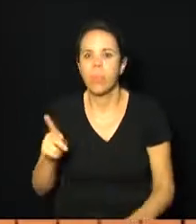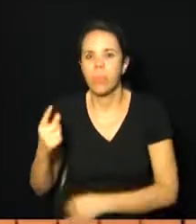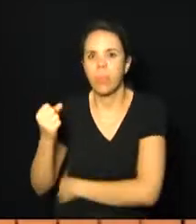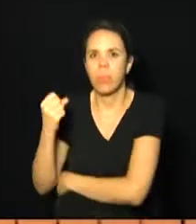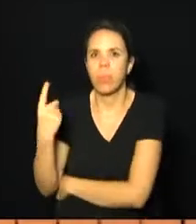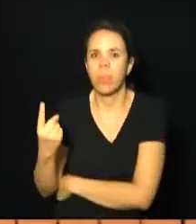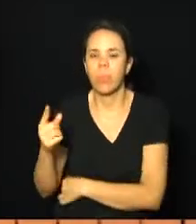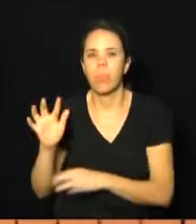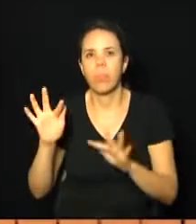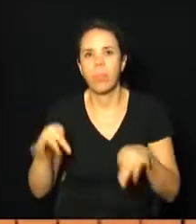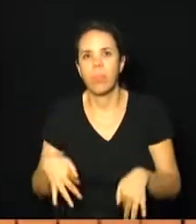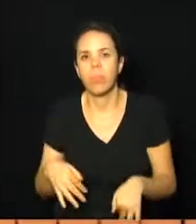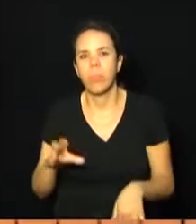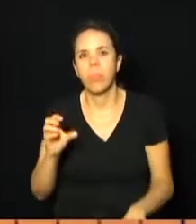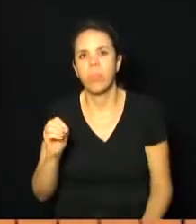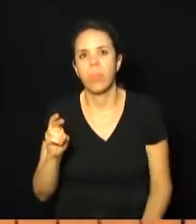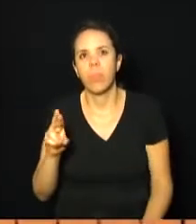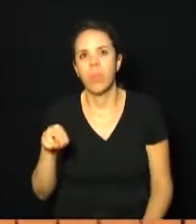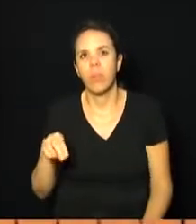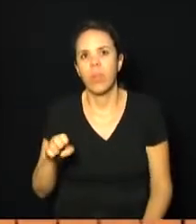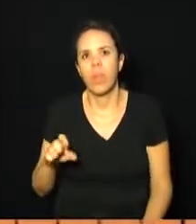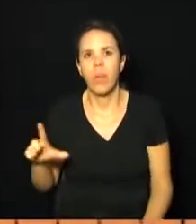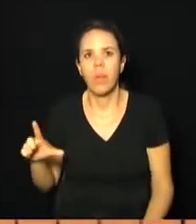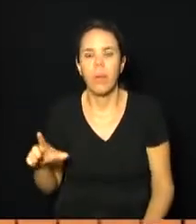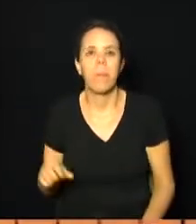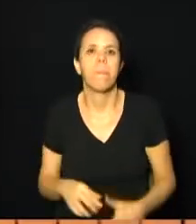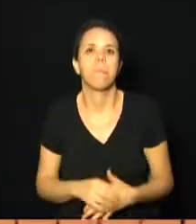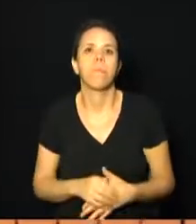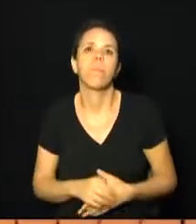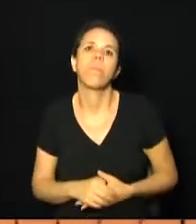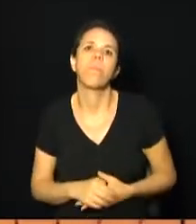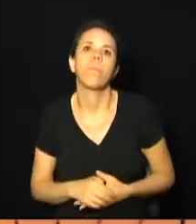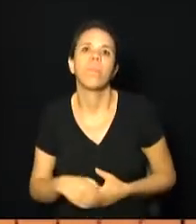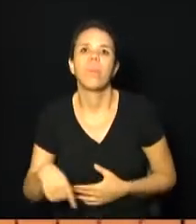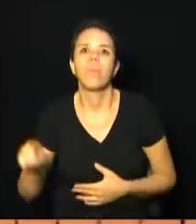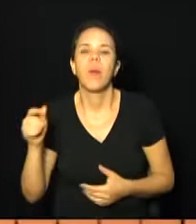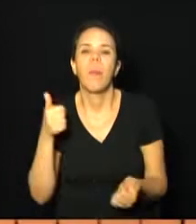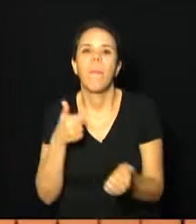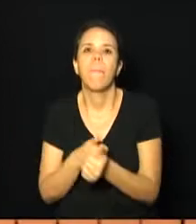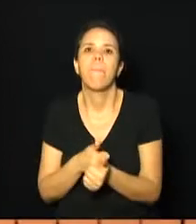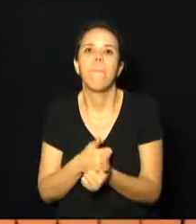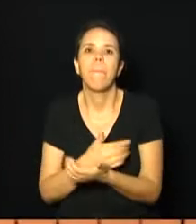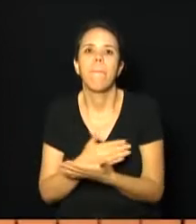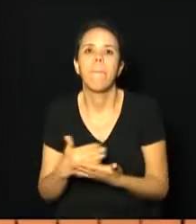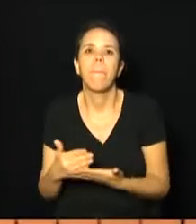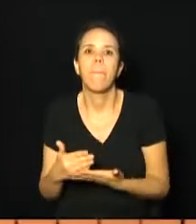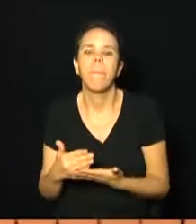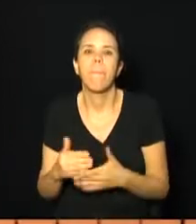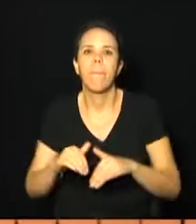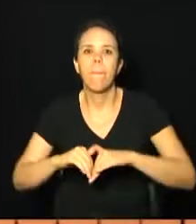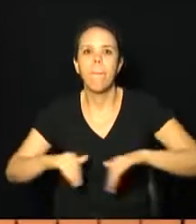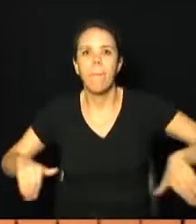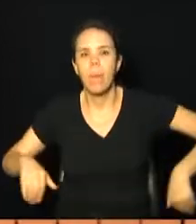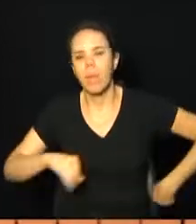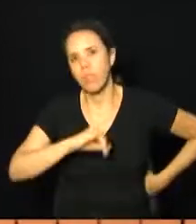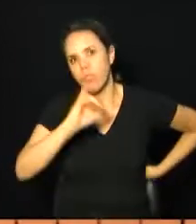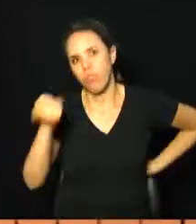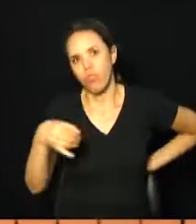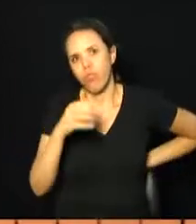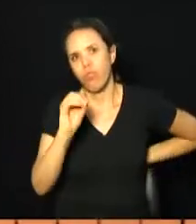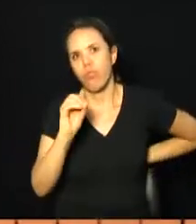que é o final da Coronel Alfredo Nascimento, que vai próximo onde vai começar a divisa com o Joaquim